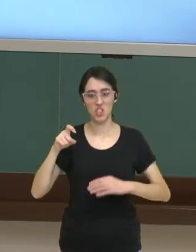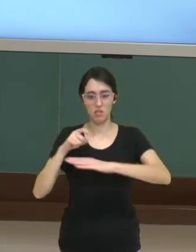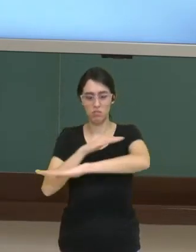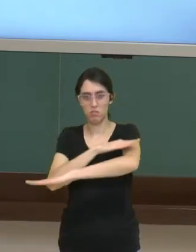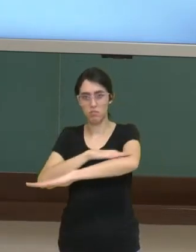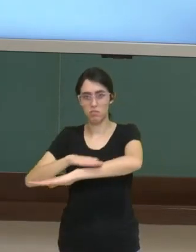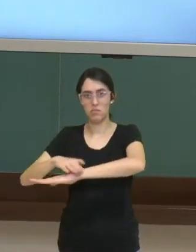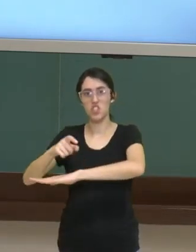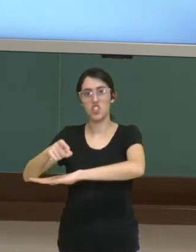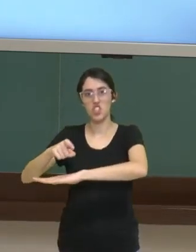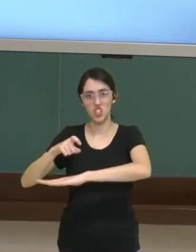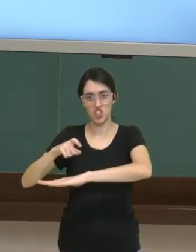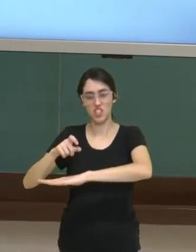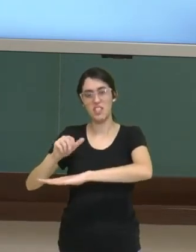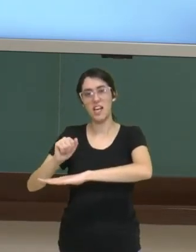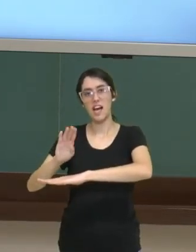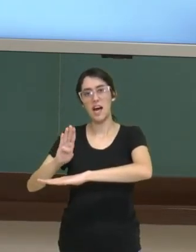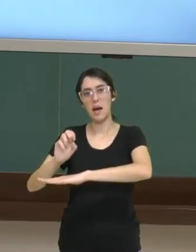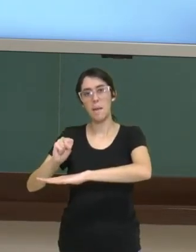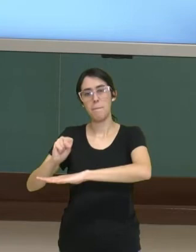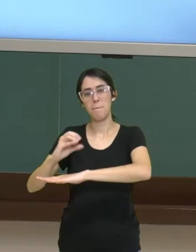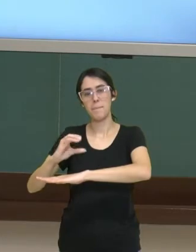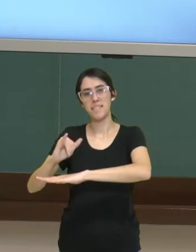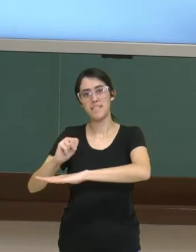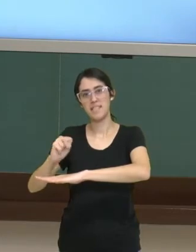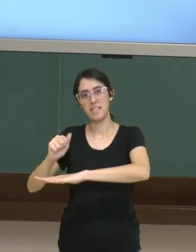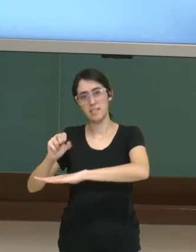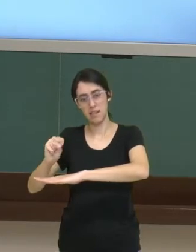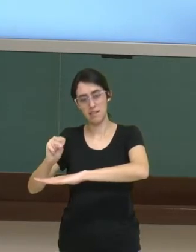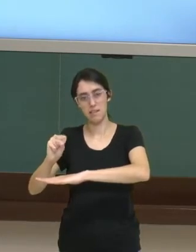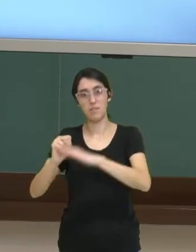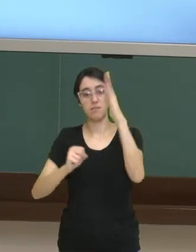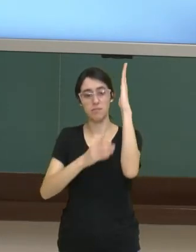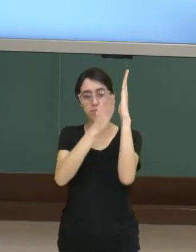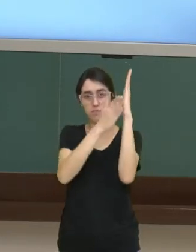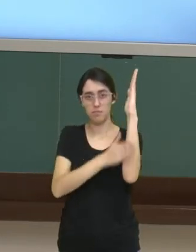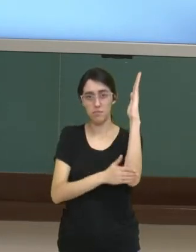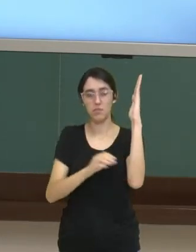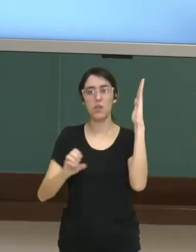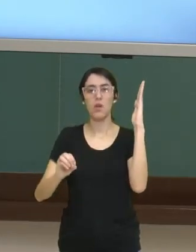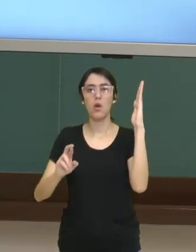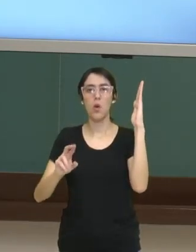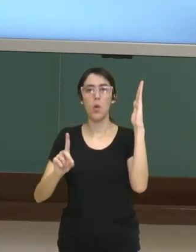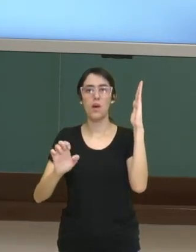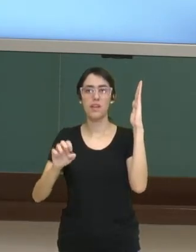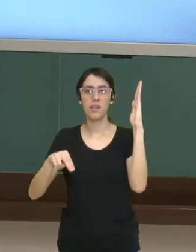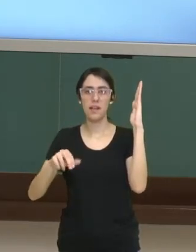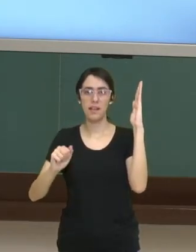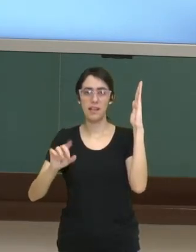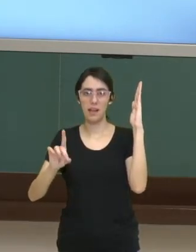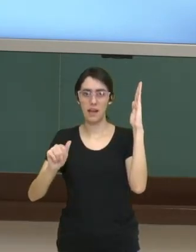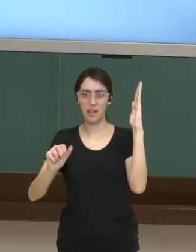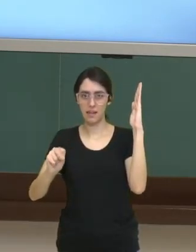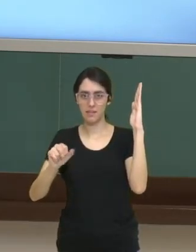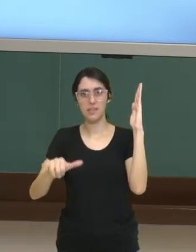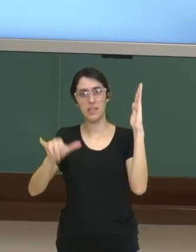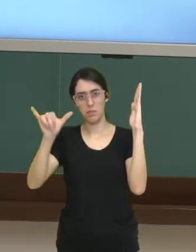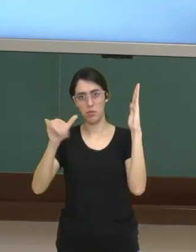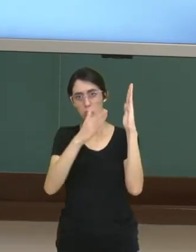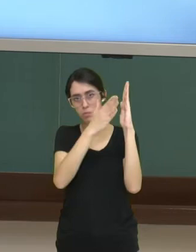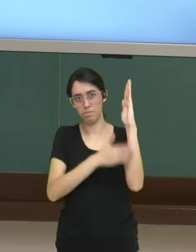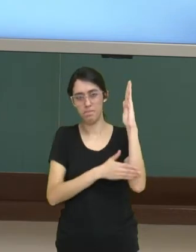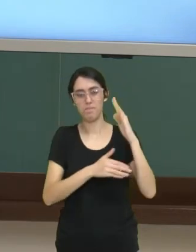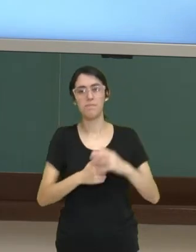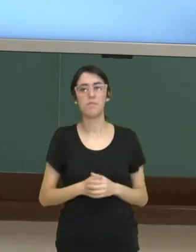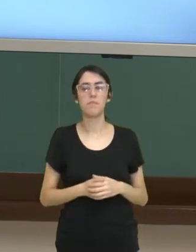nosso conhecido como eixo das abscissas, e aqui o eixo das ordenadas, que é o eixo Y. A gente costuma